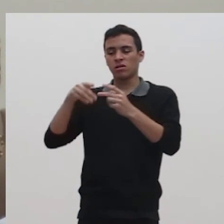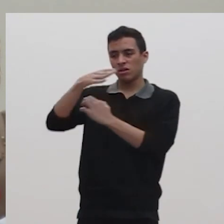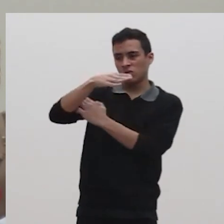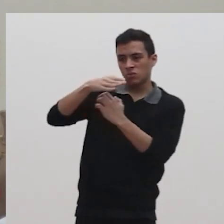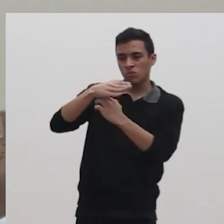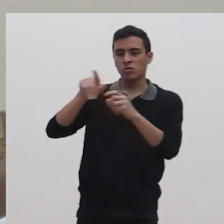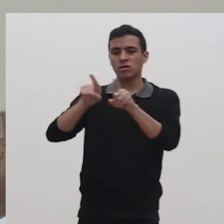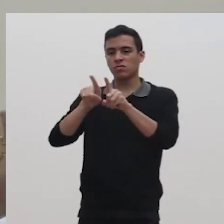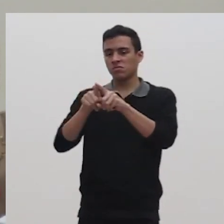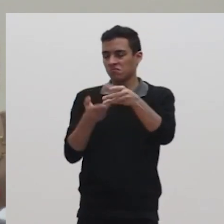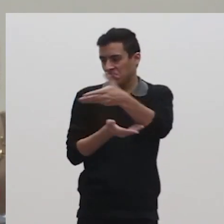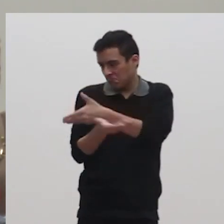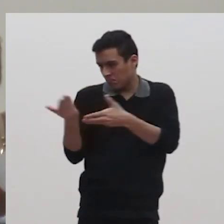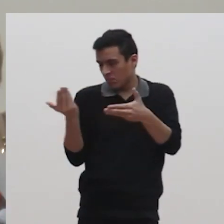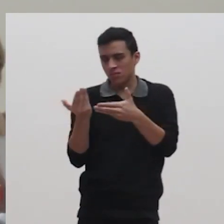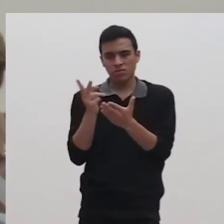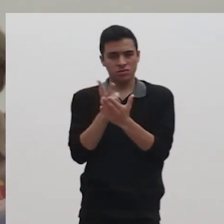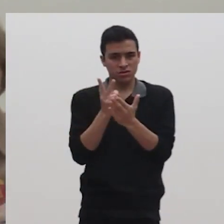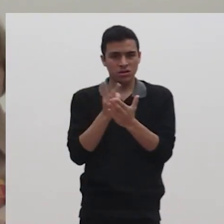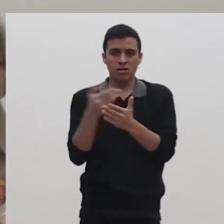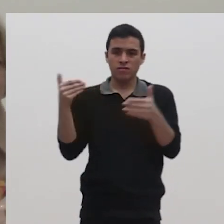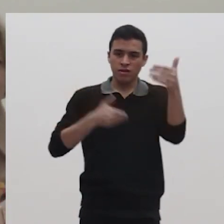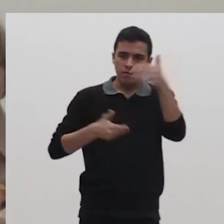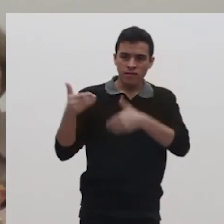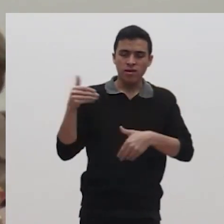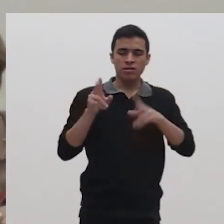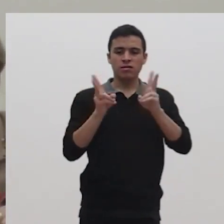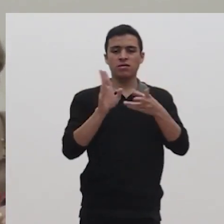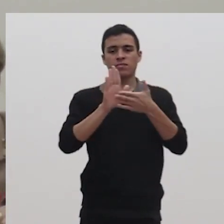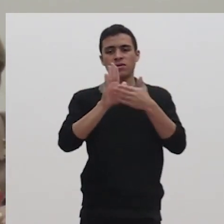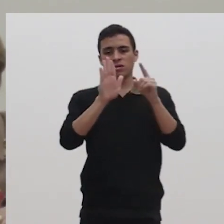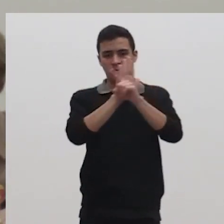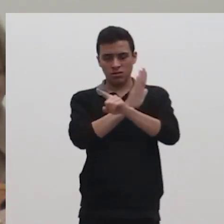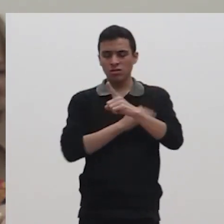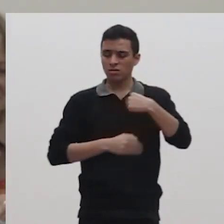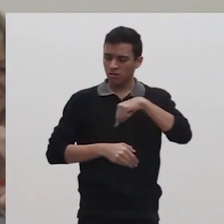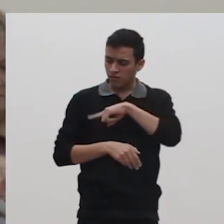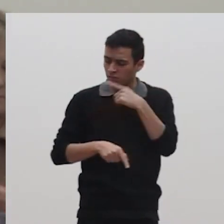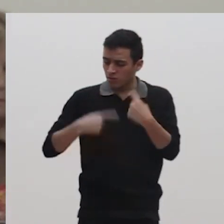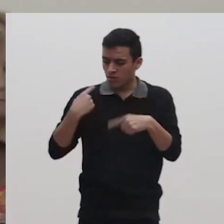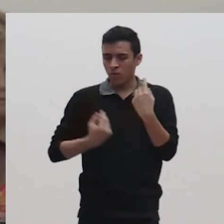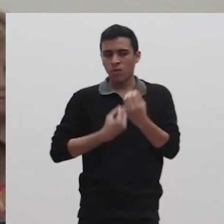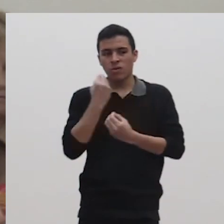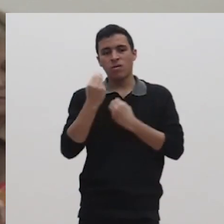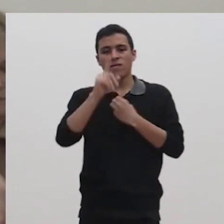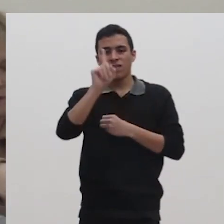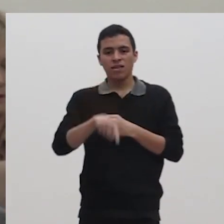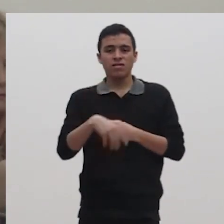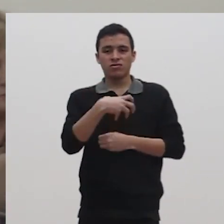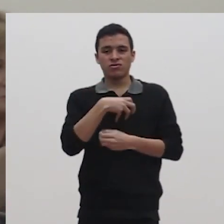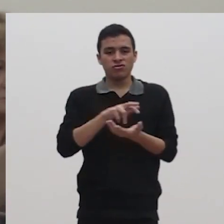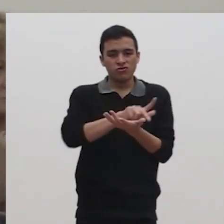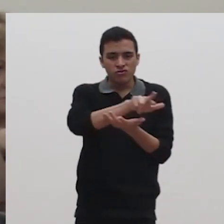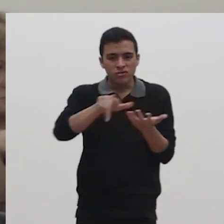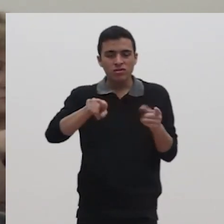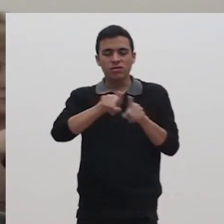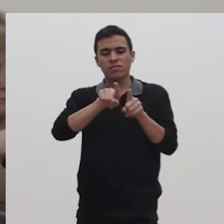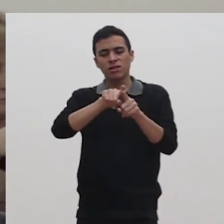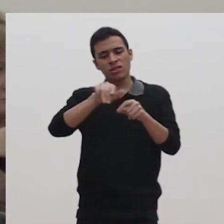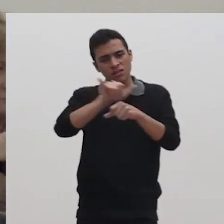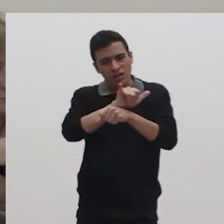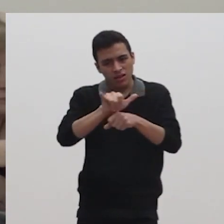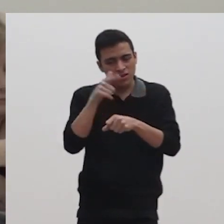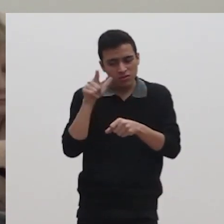como meios, etc. Isso tem vindo muito nos últimos debates. Vamos discutir, sim, os modos, os meios, os instrumentos da